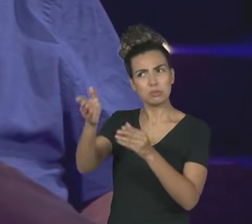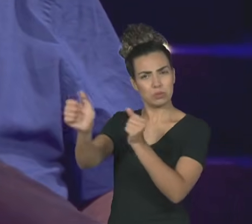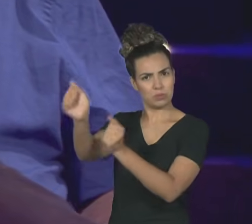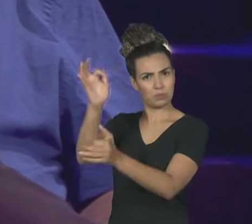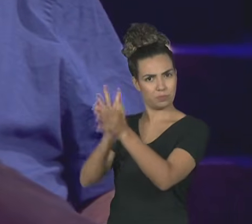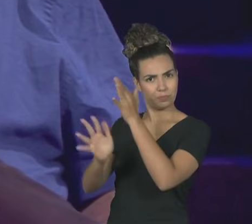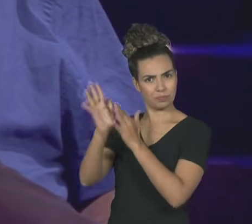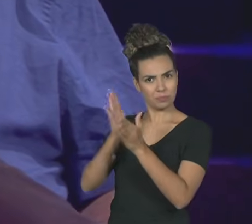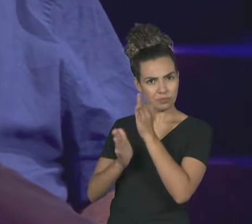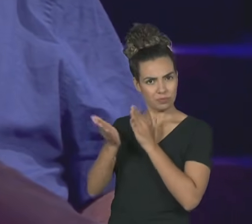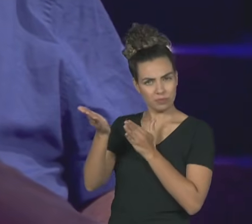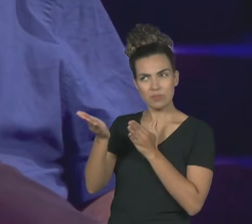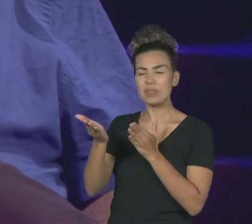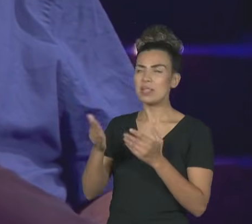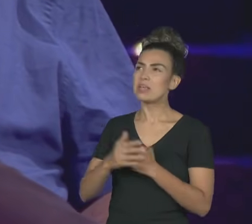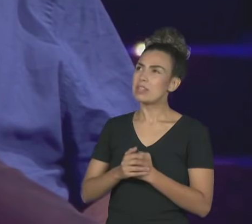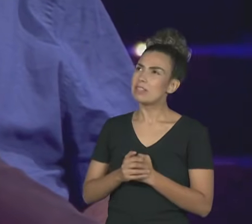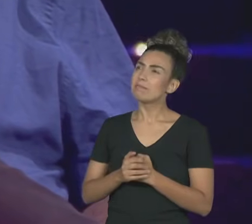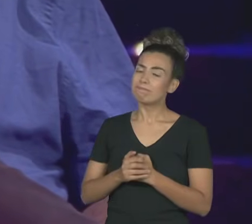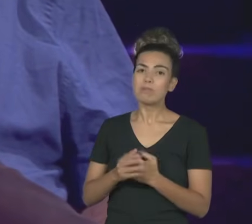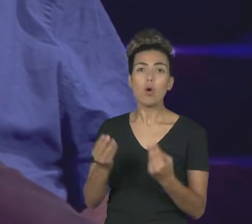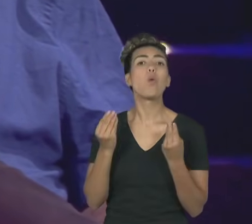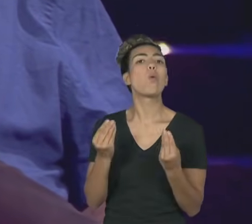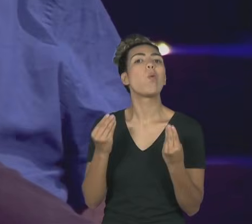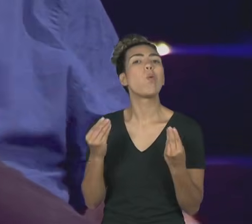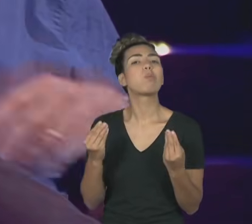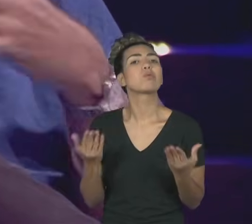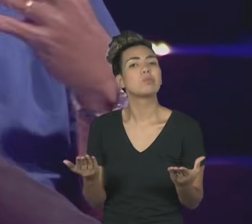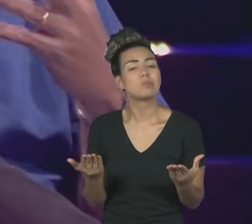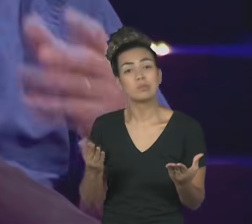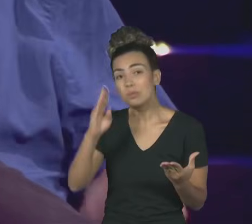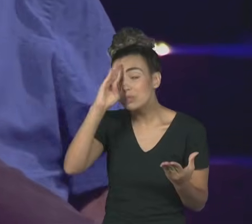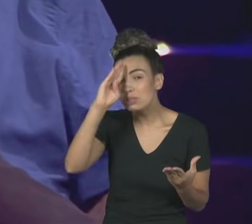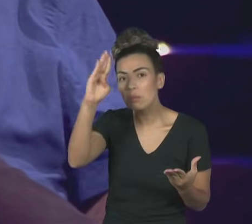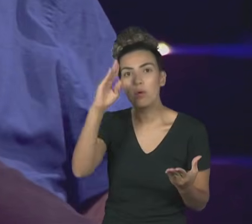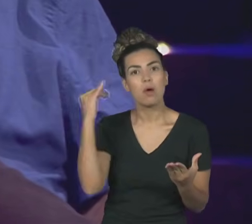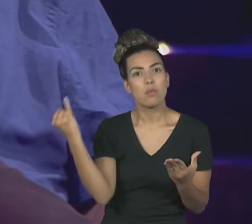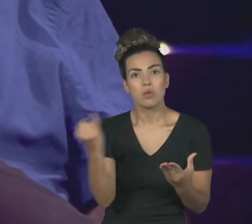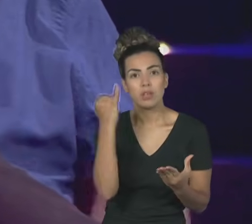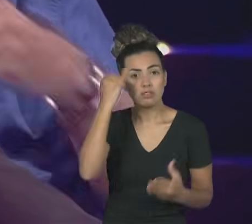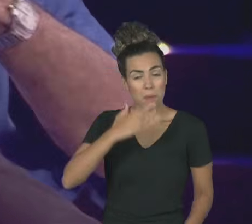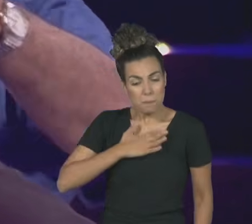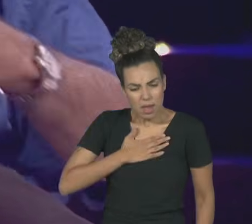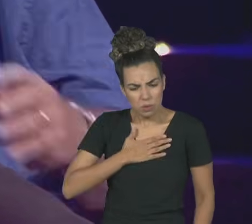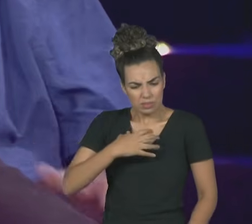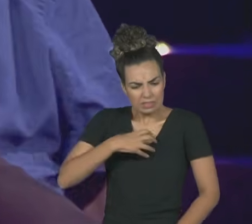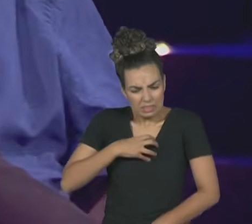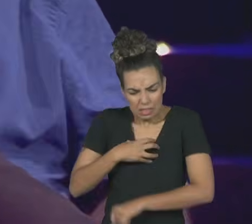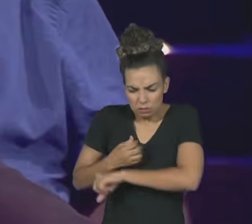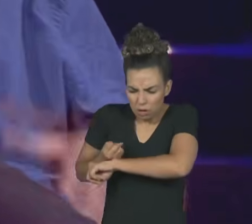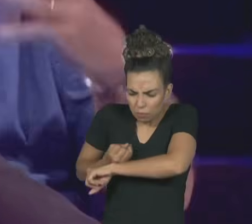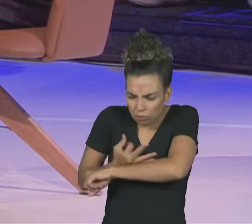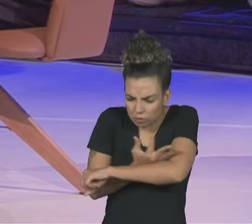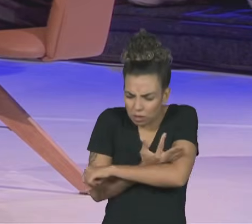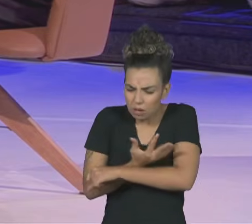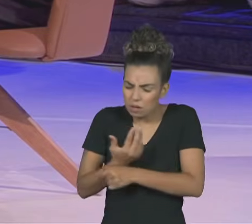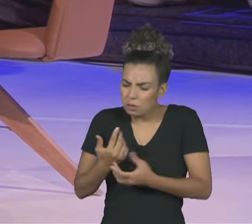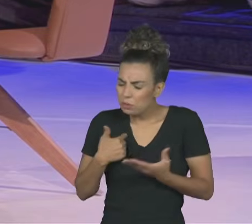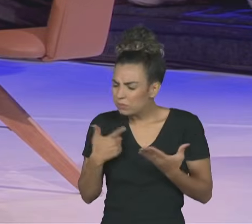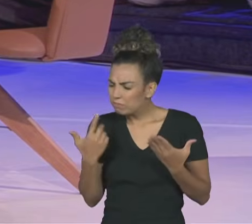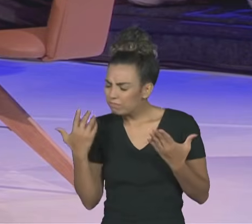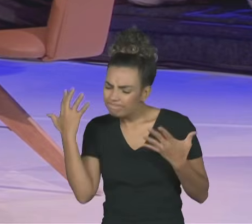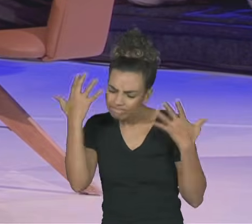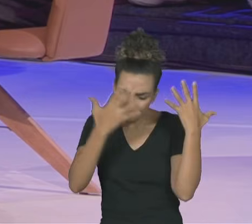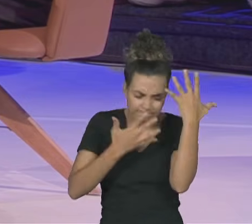abertura, um caminho decisivo para isso é conseguir compartilhar suas vulnerabilidades, suas incertezas,